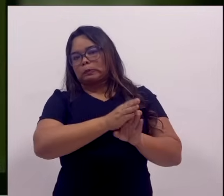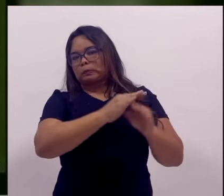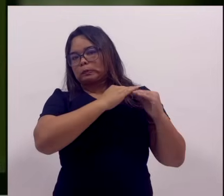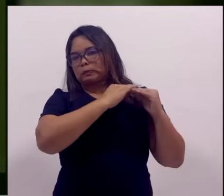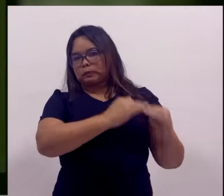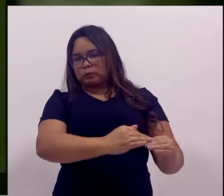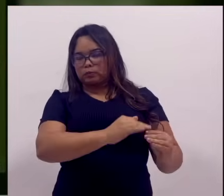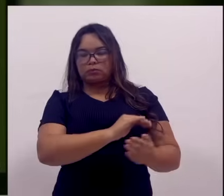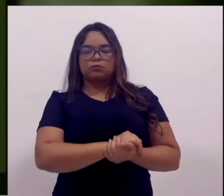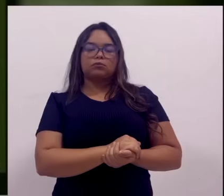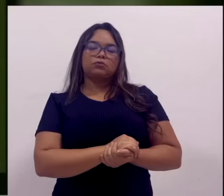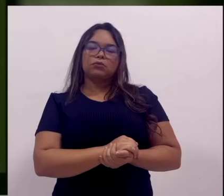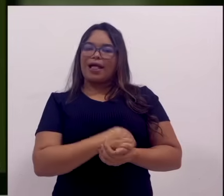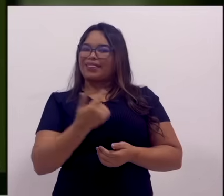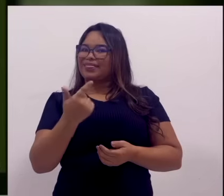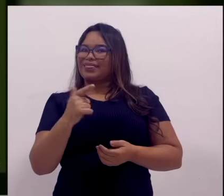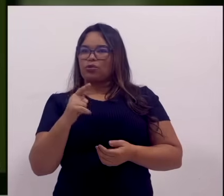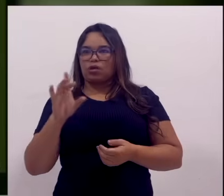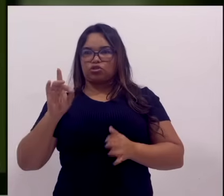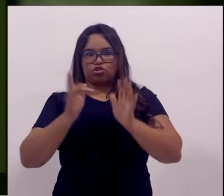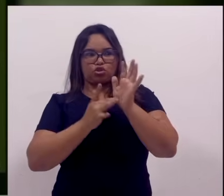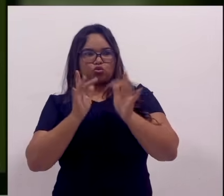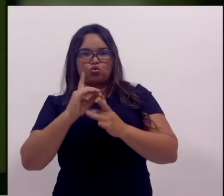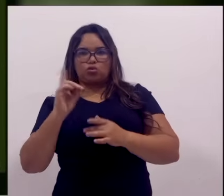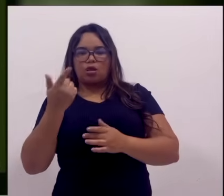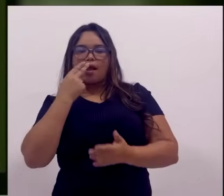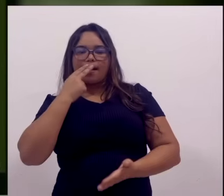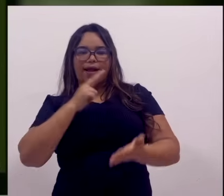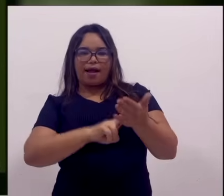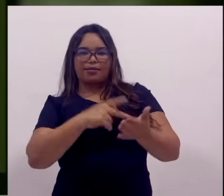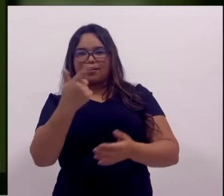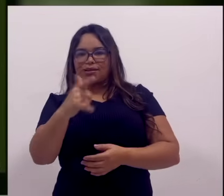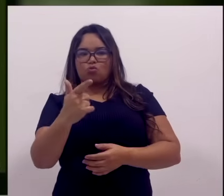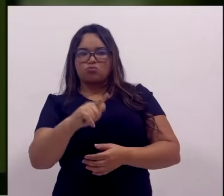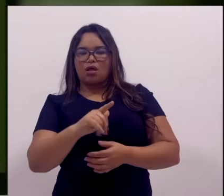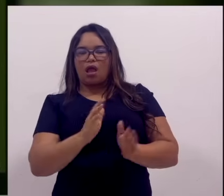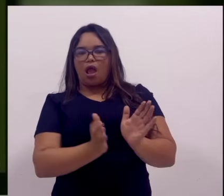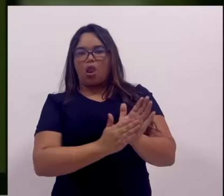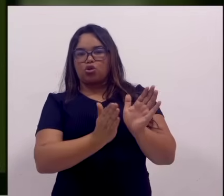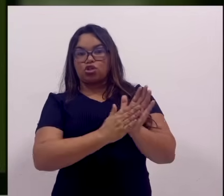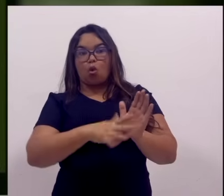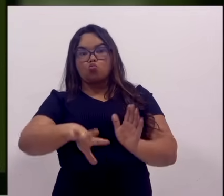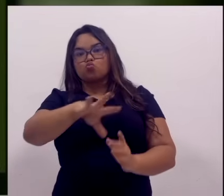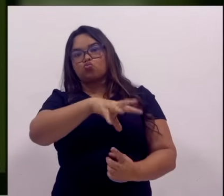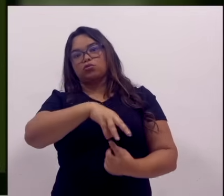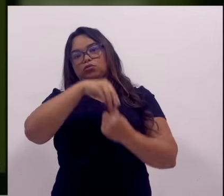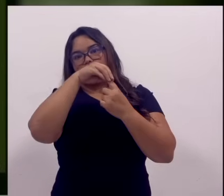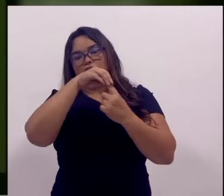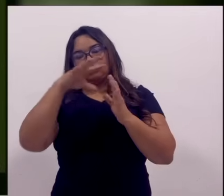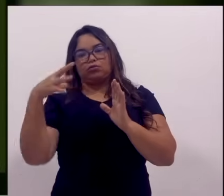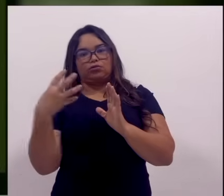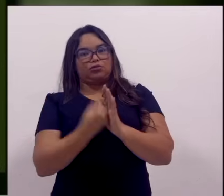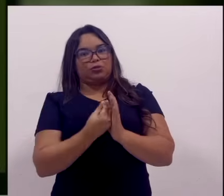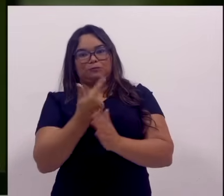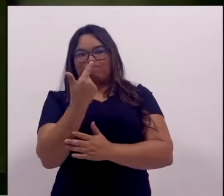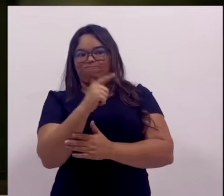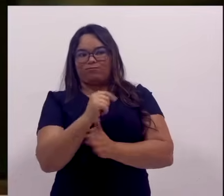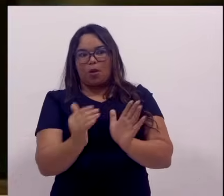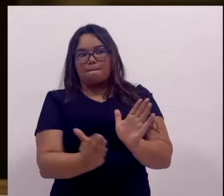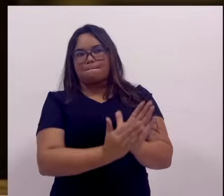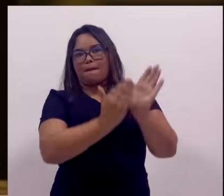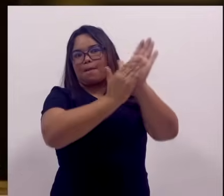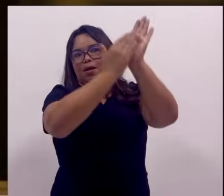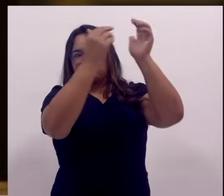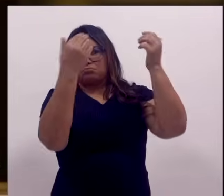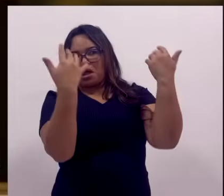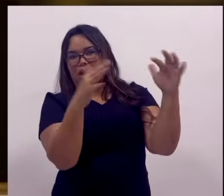Não há elogios aqui, somente uma repreensão. Não há nenhum elogio. É a única igreja